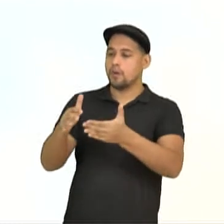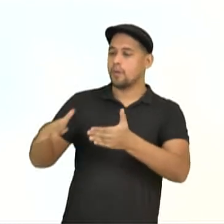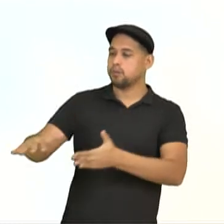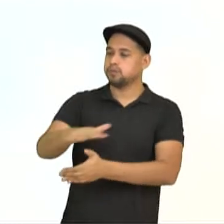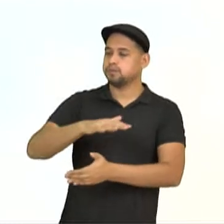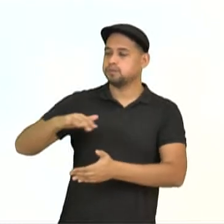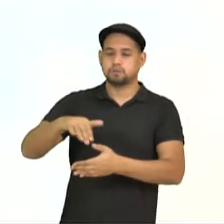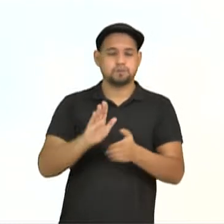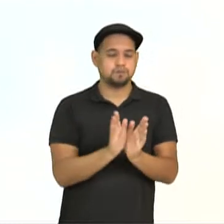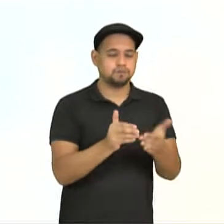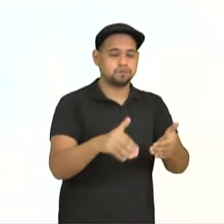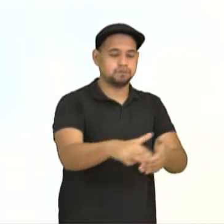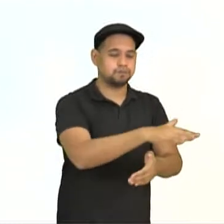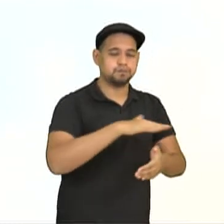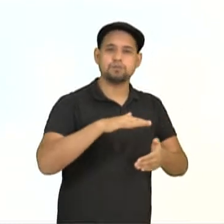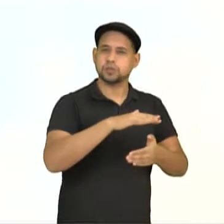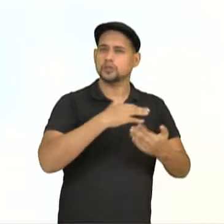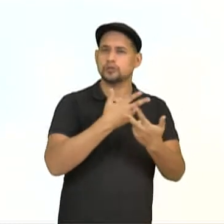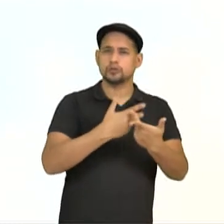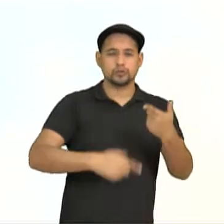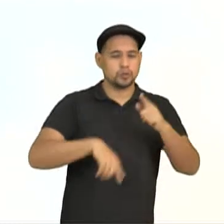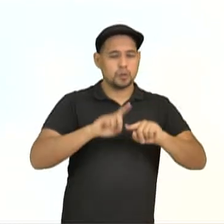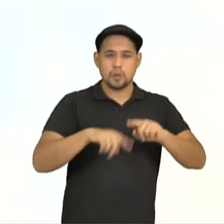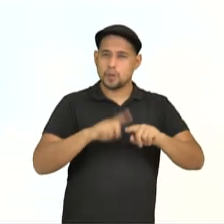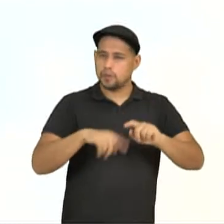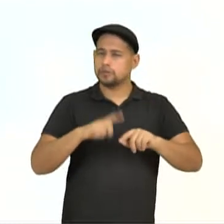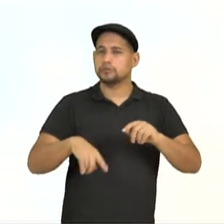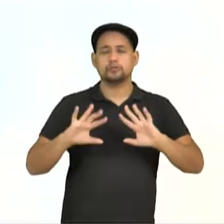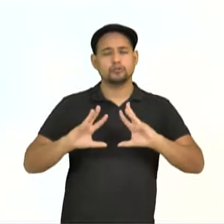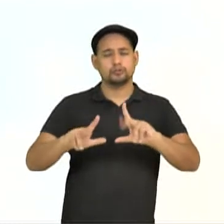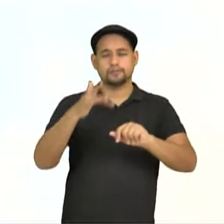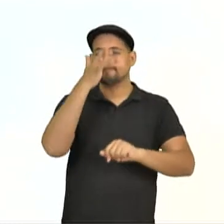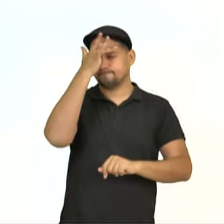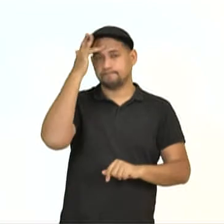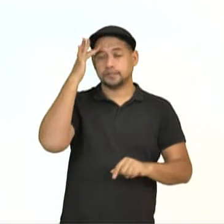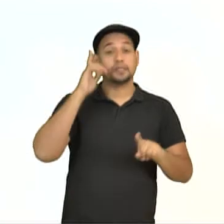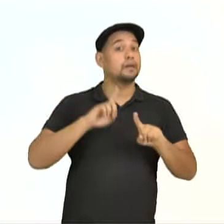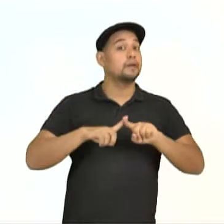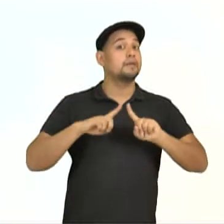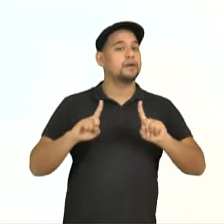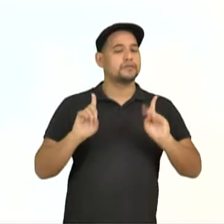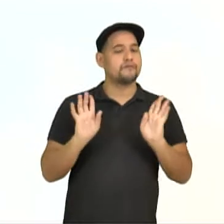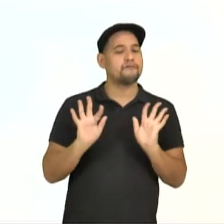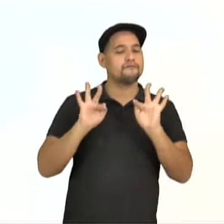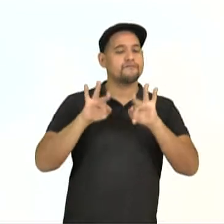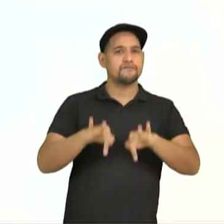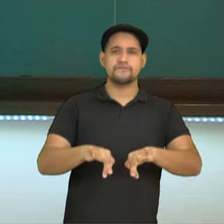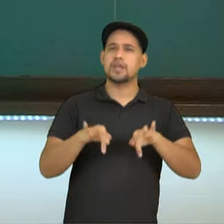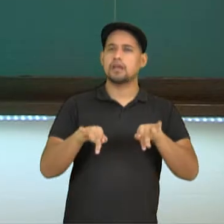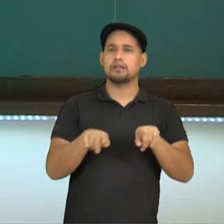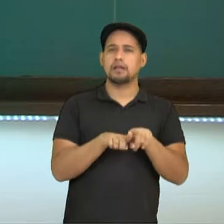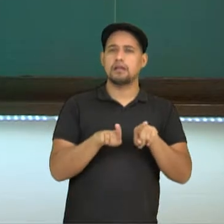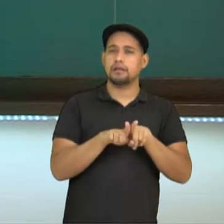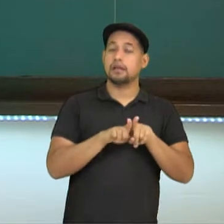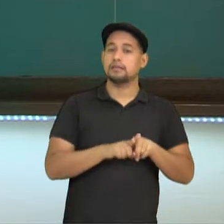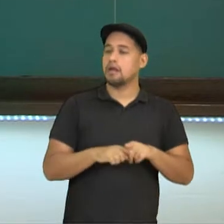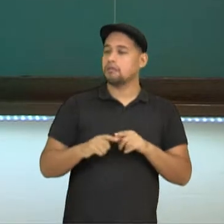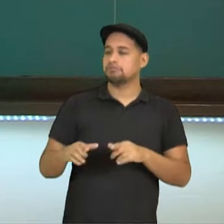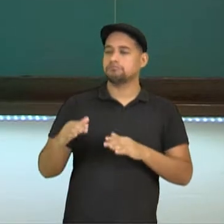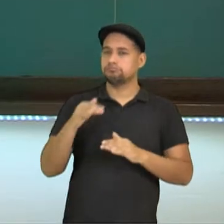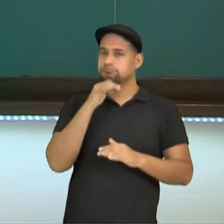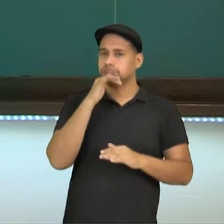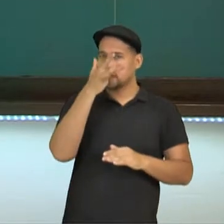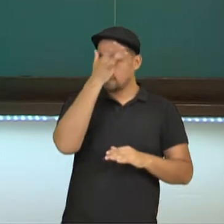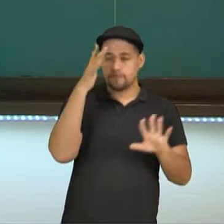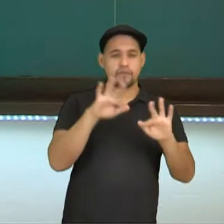coletivização dos meios de produção, coletivos, de todos, e o fim das classes sociais, pretendendo